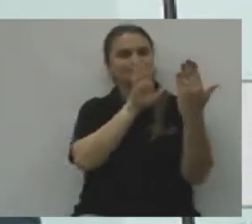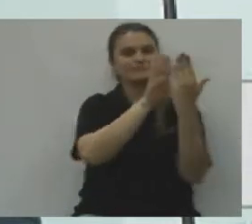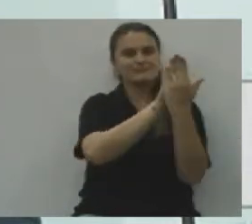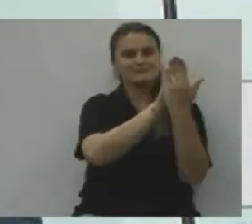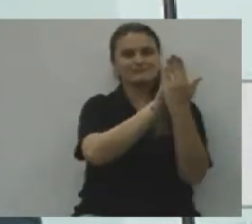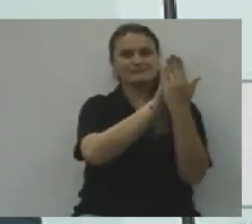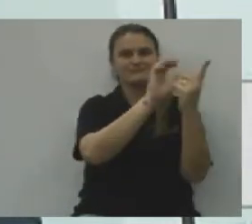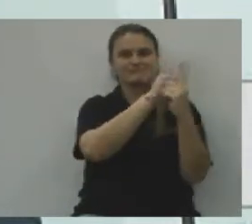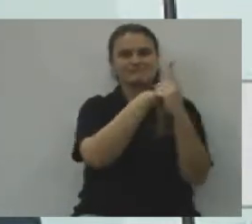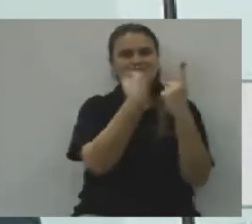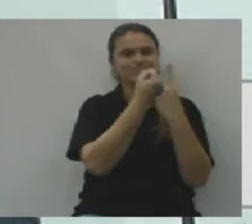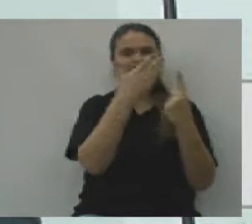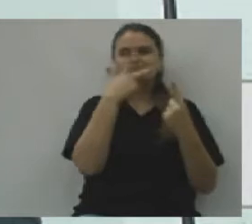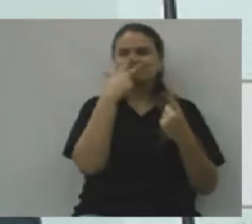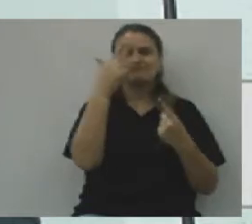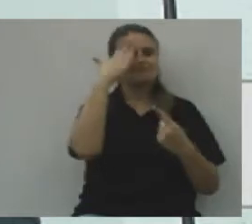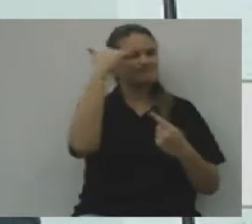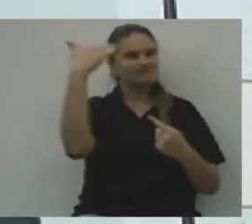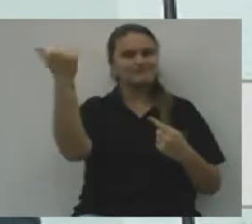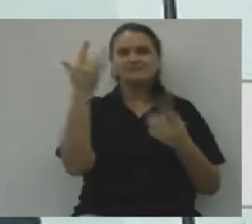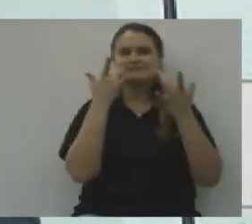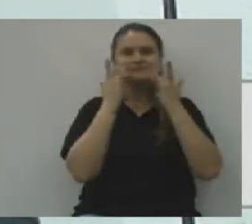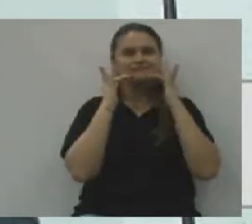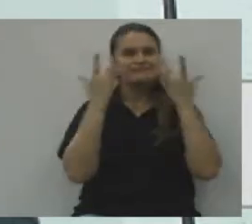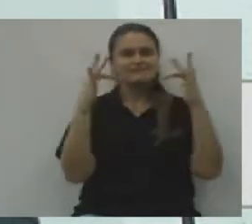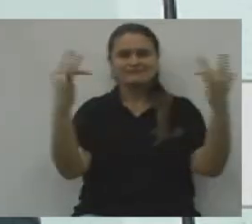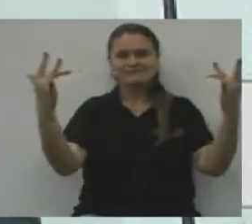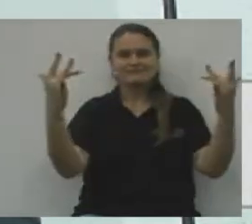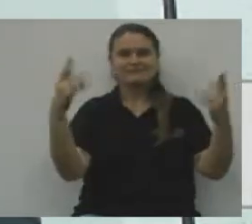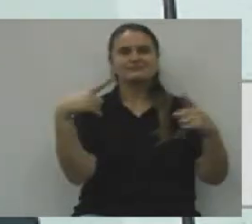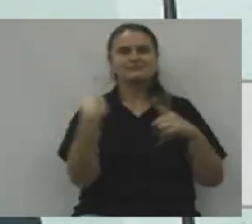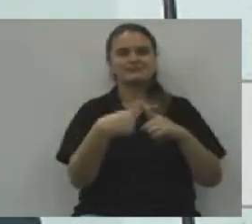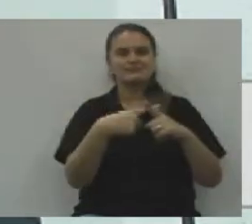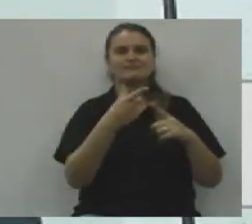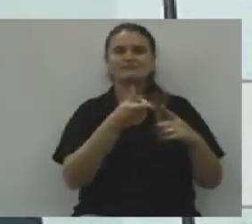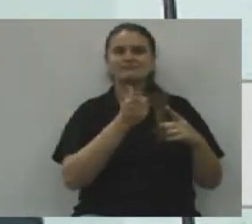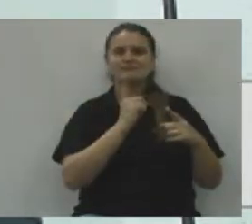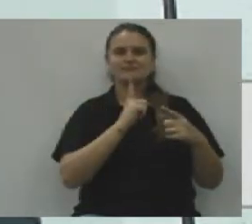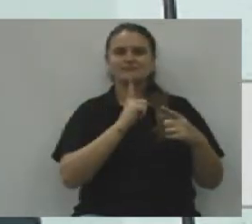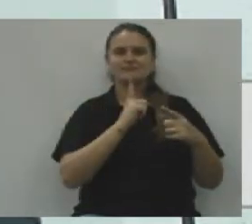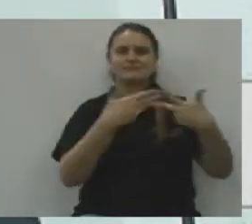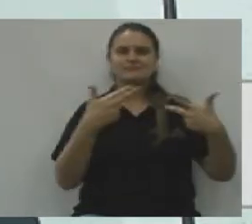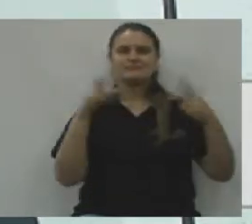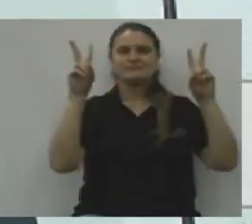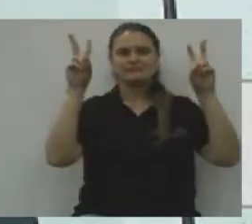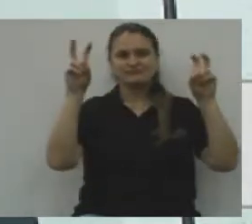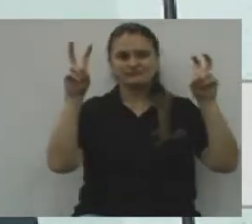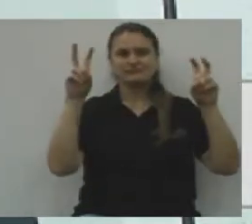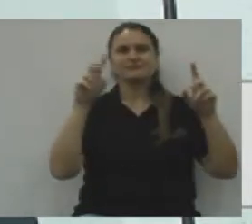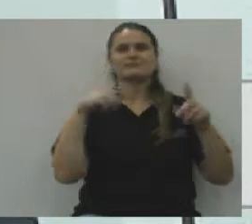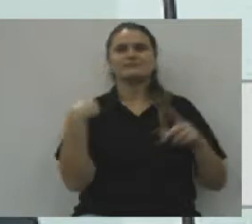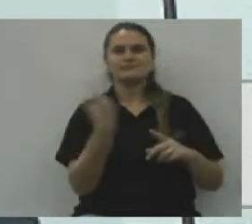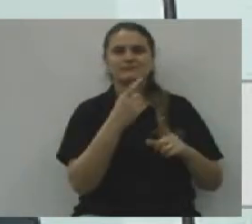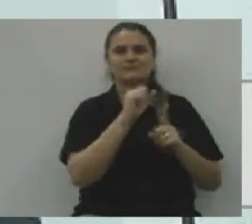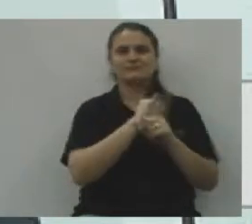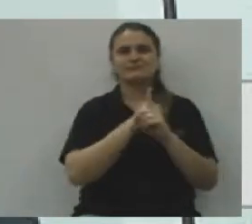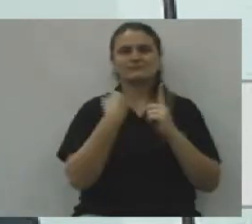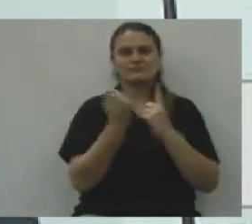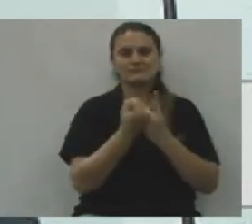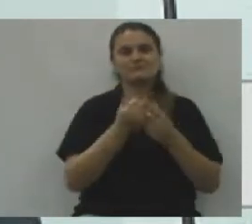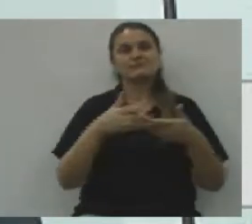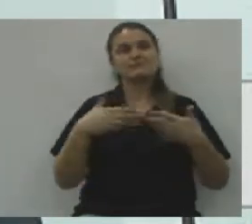ver, sensacional das mais variadas questões que afligem a nossa sociedade.